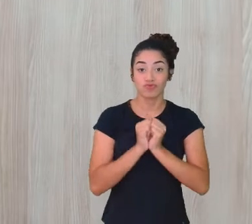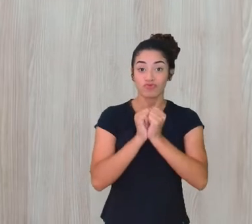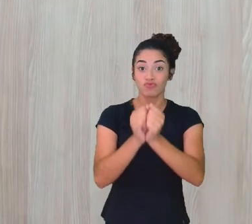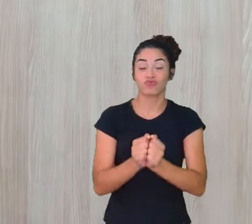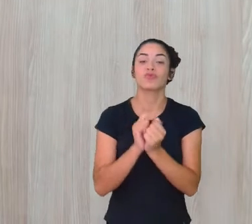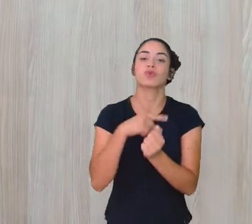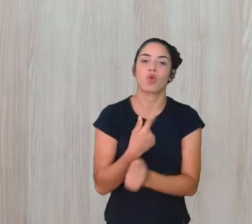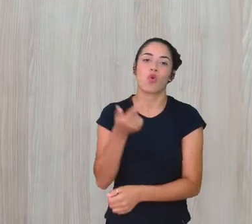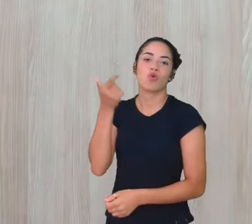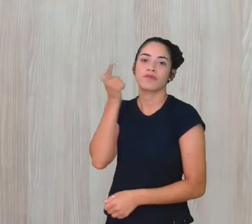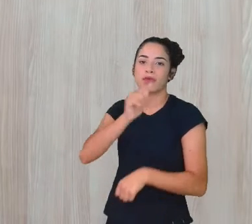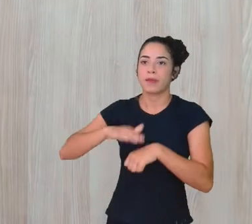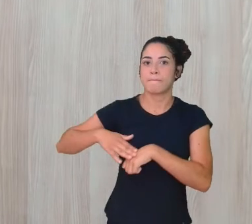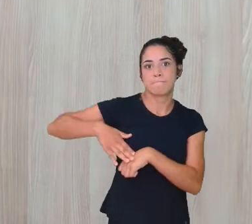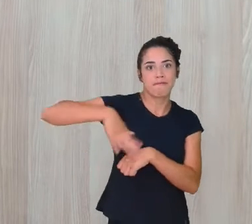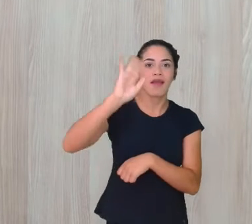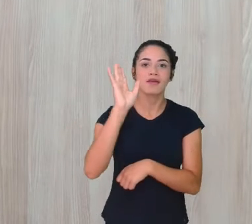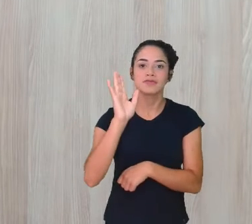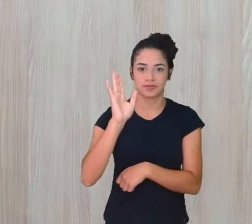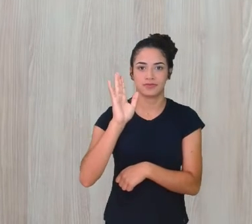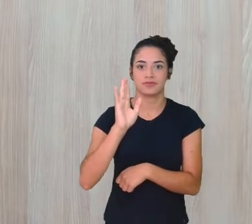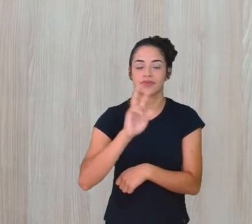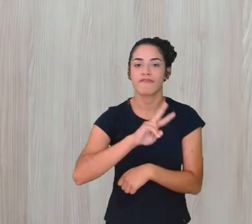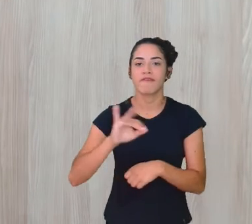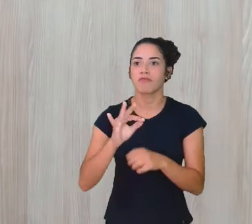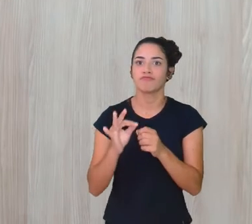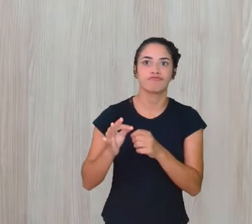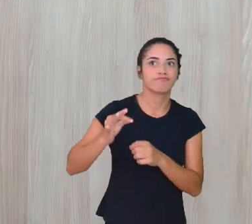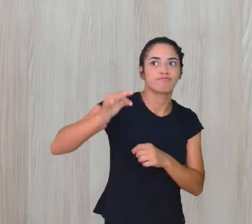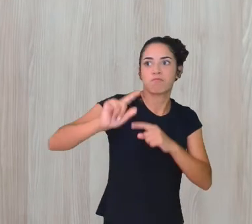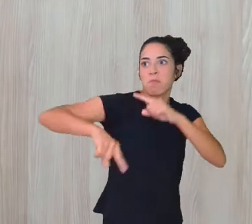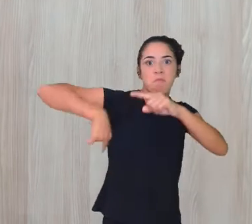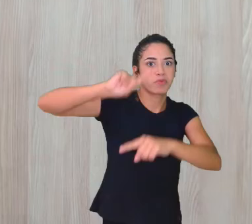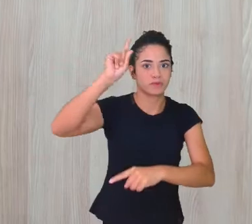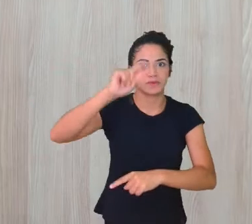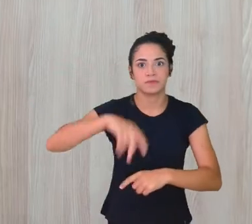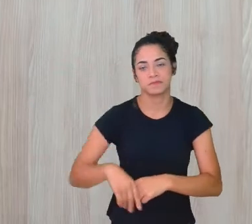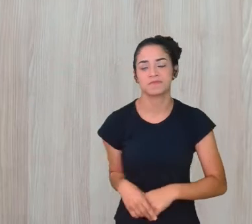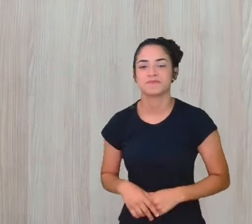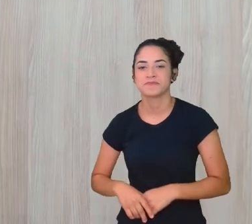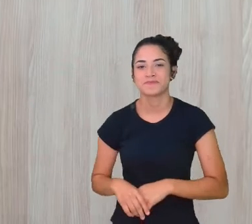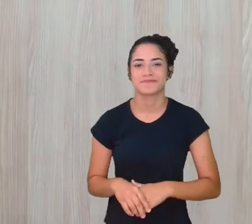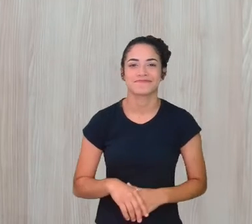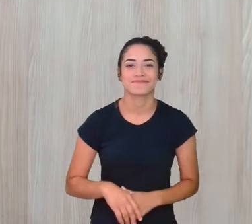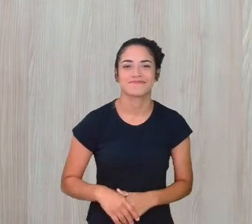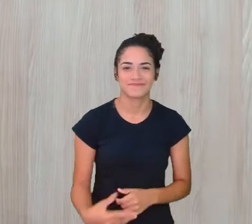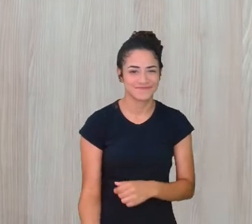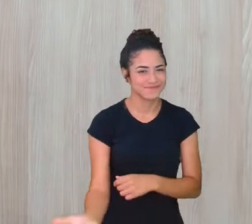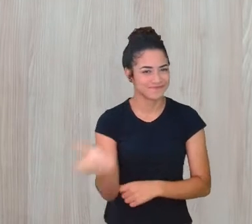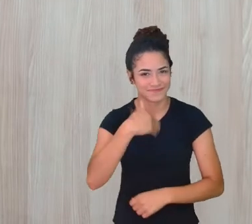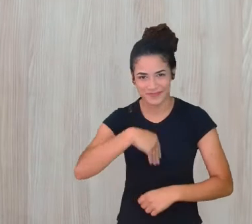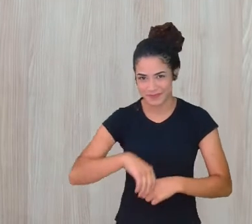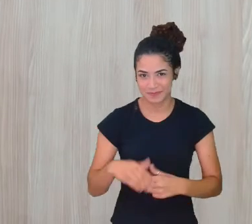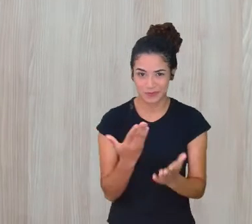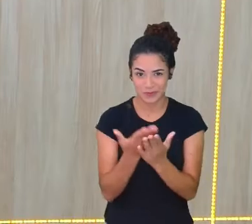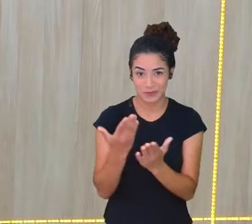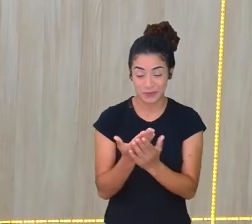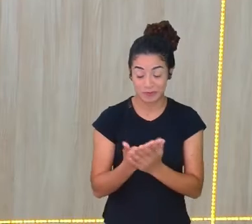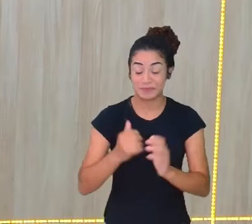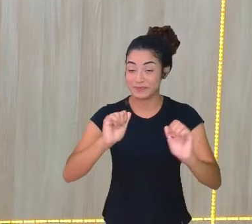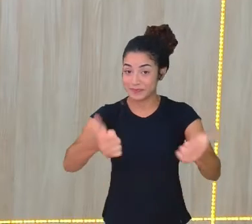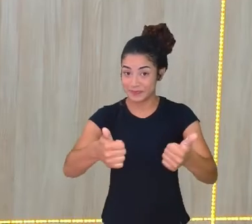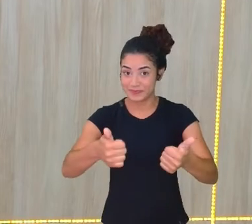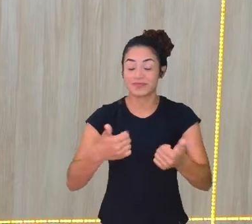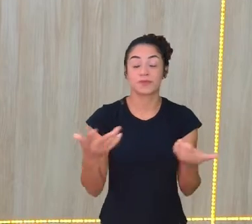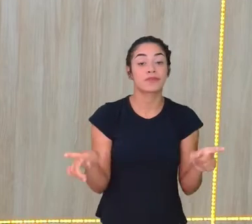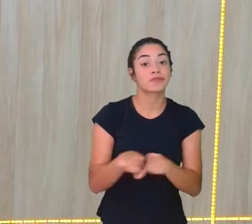a gente consegue mais, certo? A gente vai longe. Então, bons estudos e vamos embora, professor Lu. Vamos embora. Então,